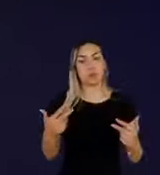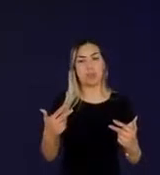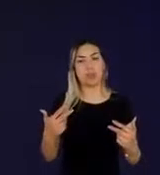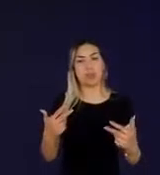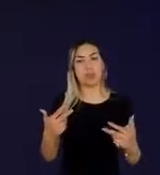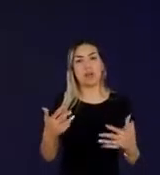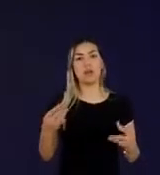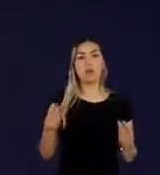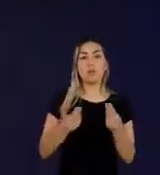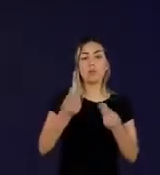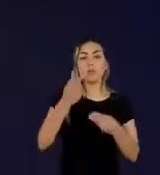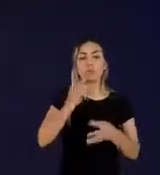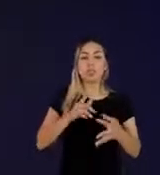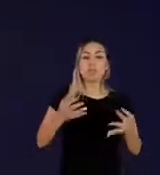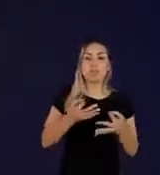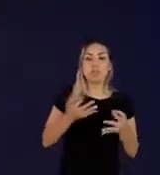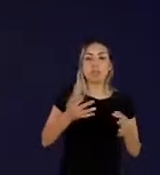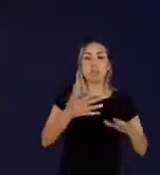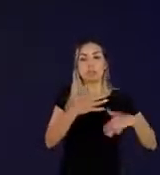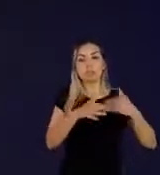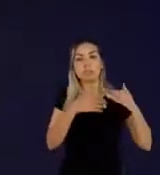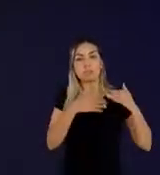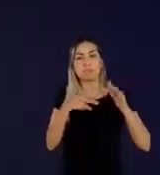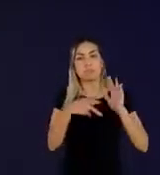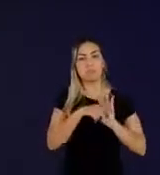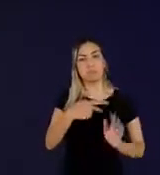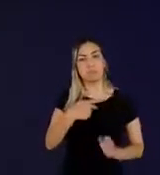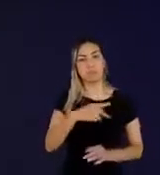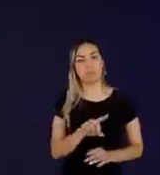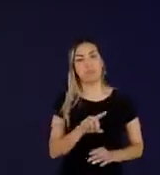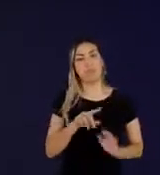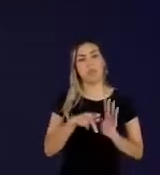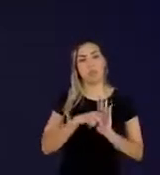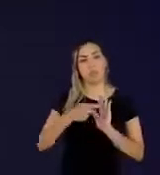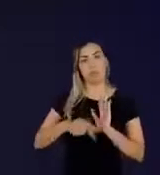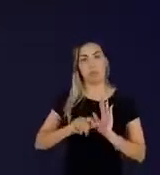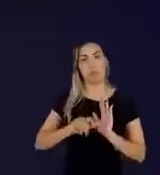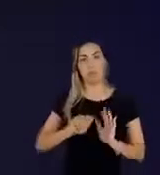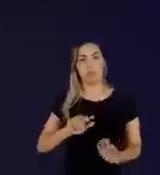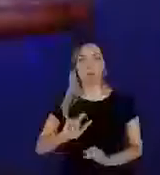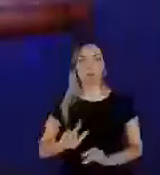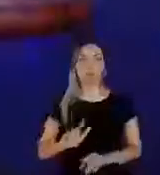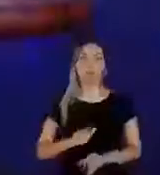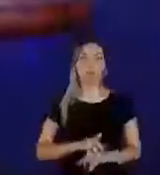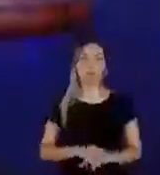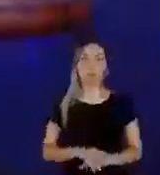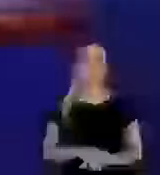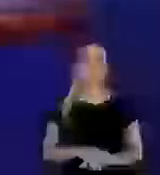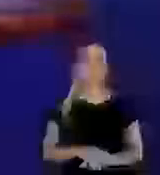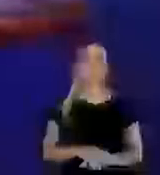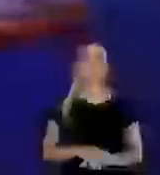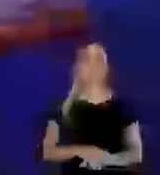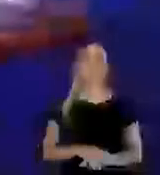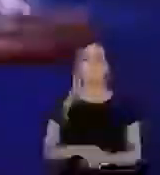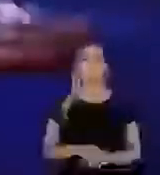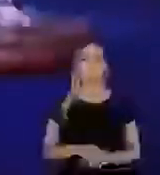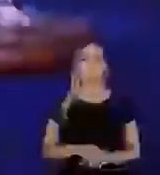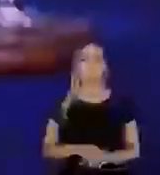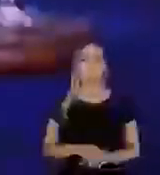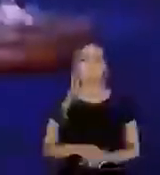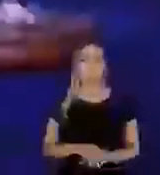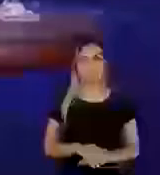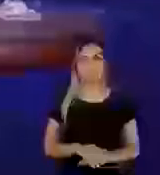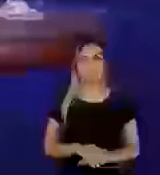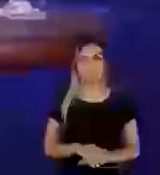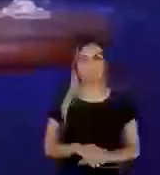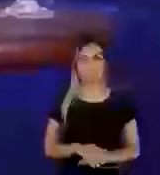aprimoramento do programa de P&D da ANEEL. Né? Eu estou trazendo aqui,